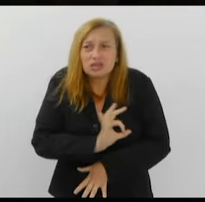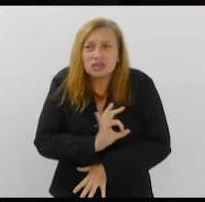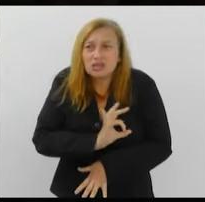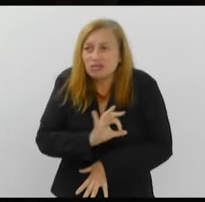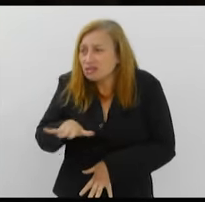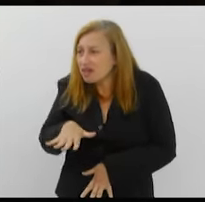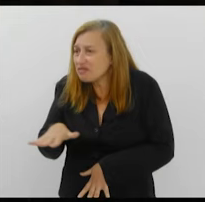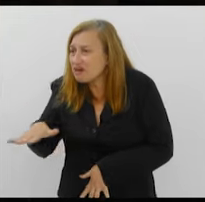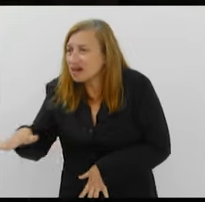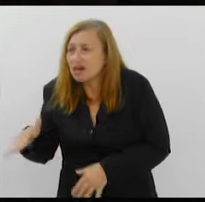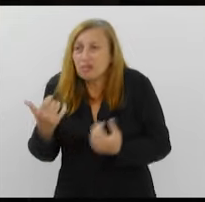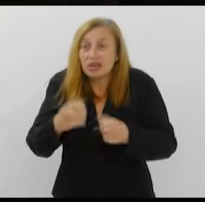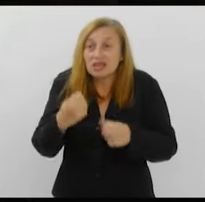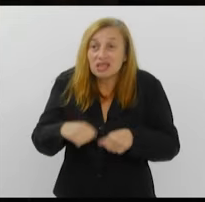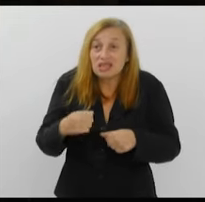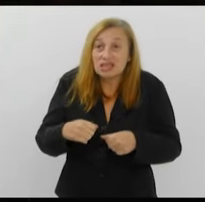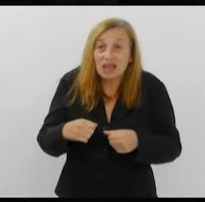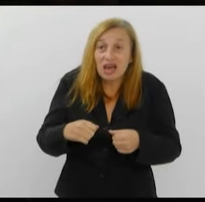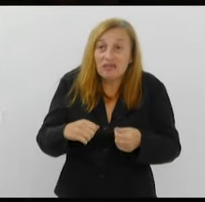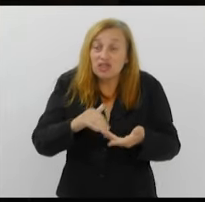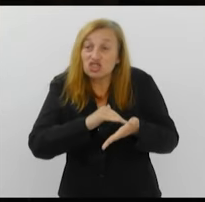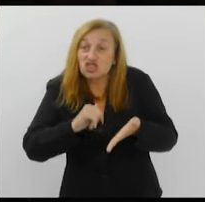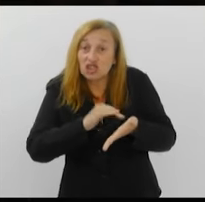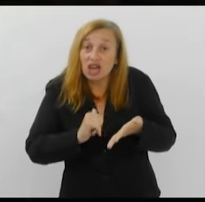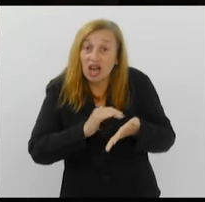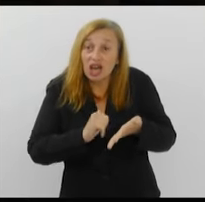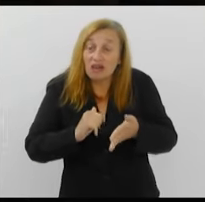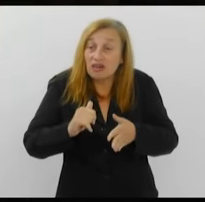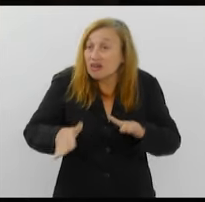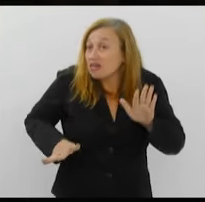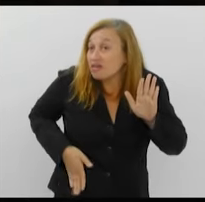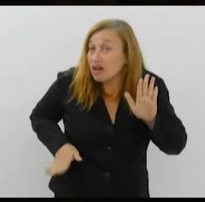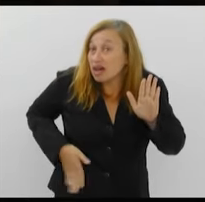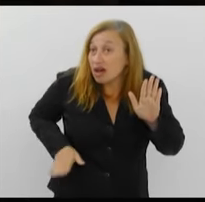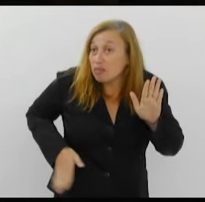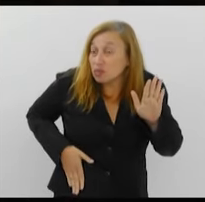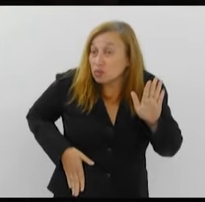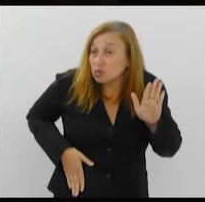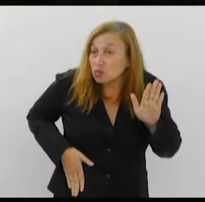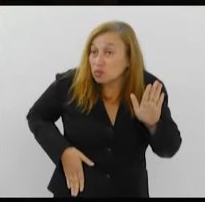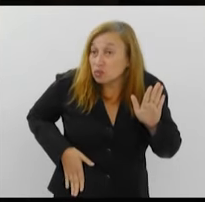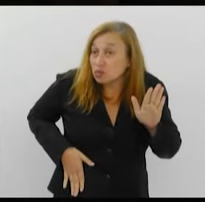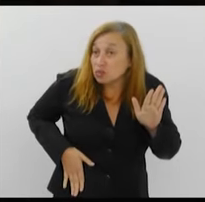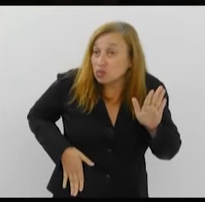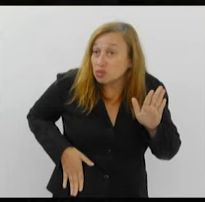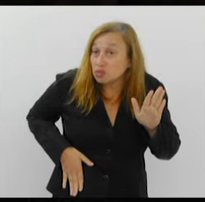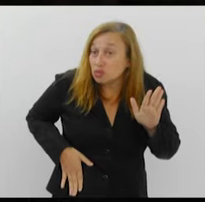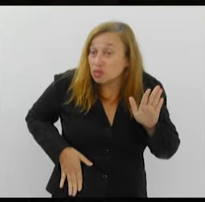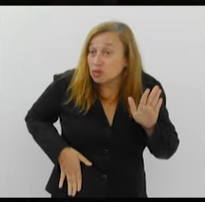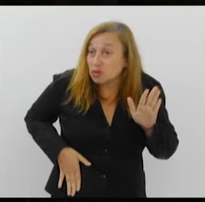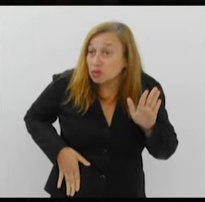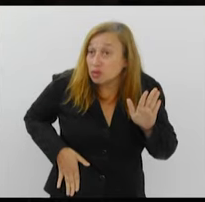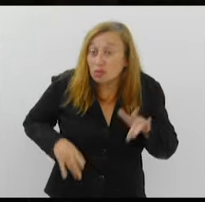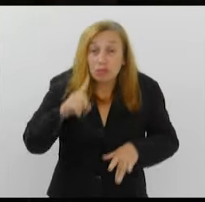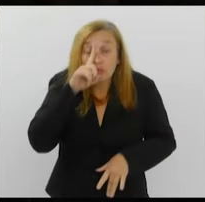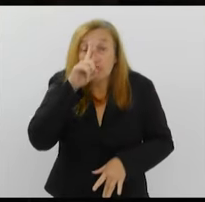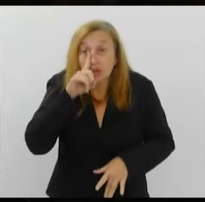visava a retirada das ruas, vagabundos que atormentam a população de bem.